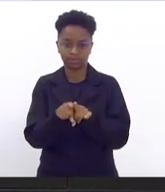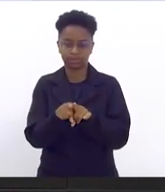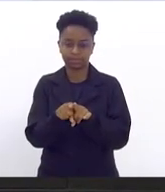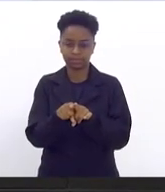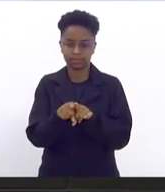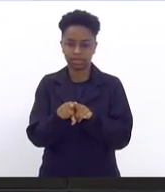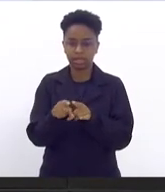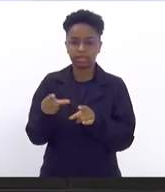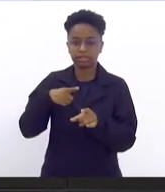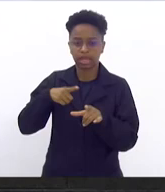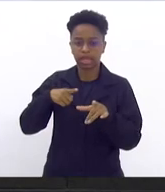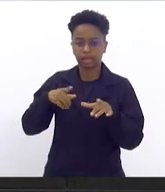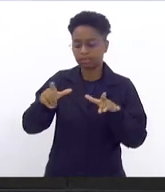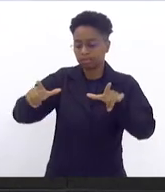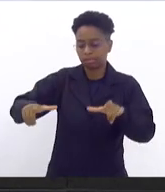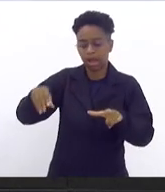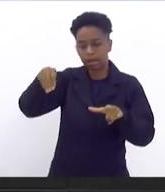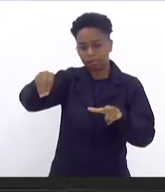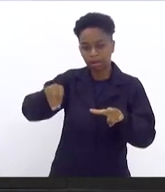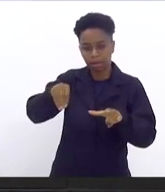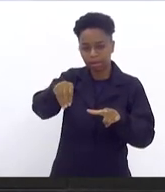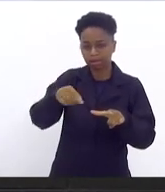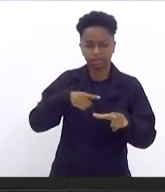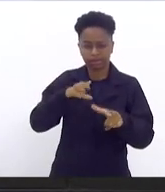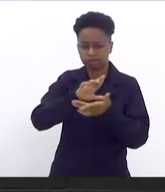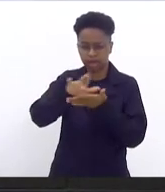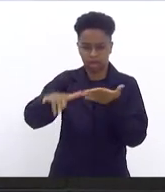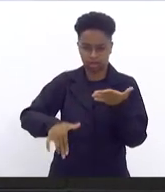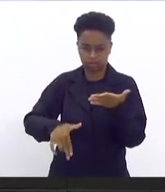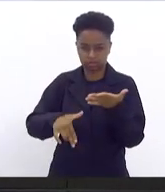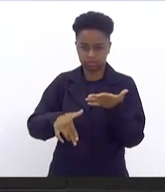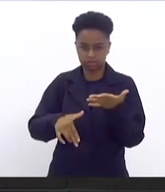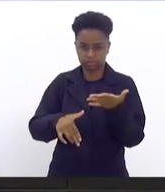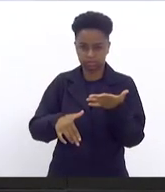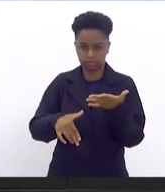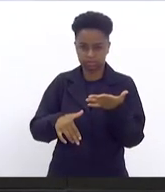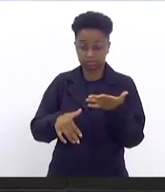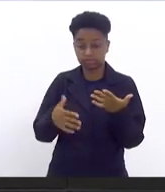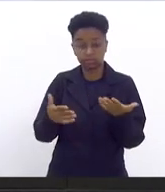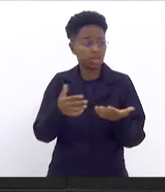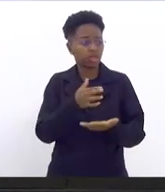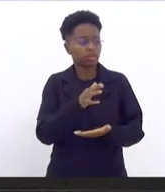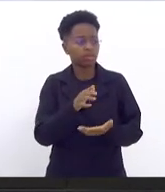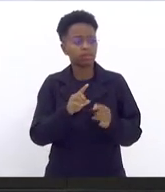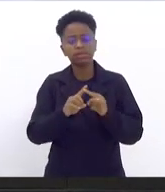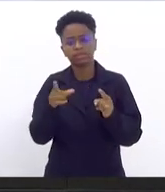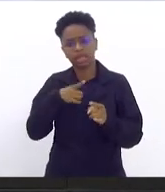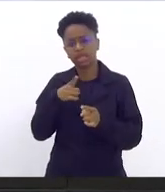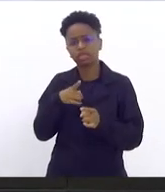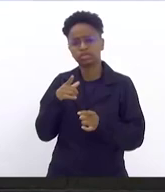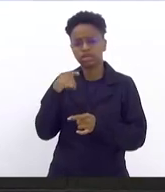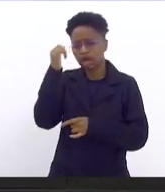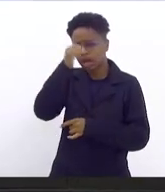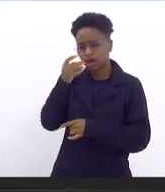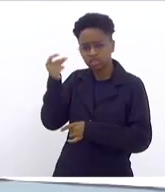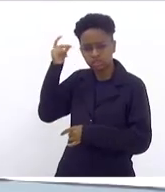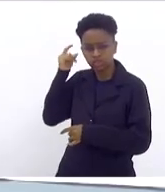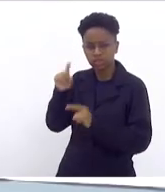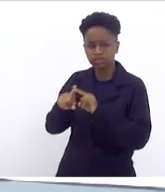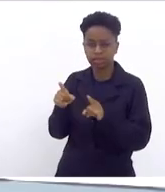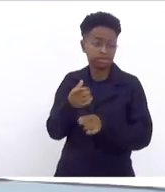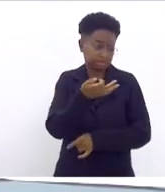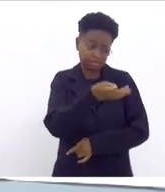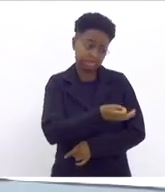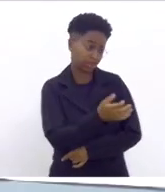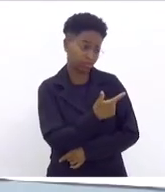De jogos de tabuleiro, games... Pois é, mas nem jogos nisso. Jogos antigos, fala de jogos antigos também. Então nisso nem está certo,